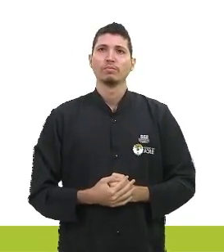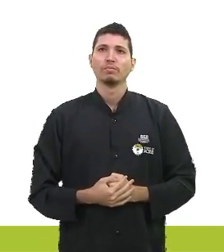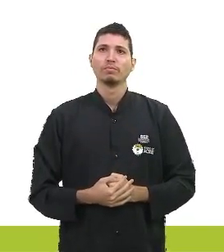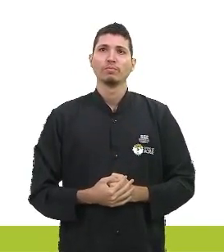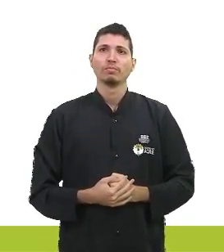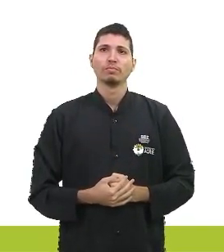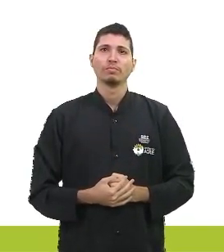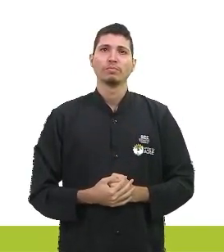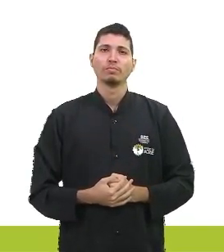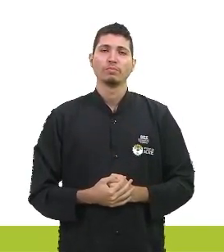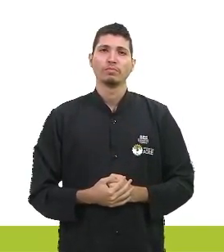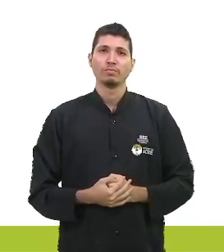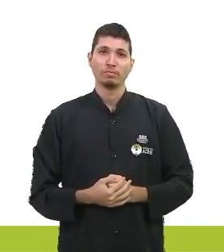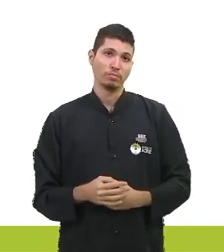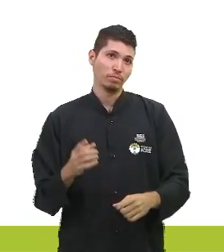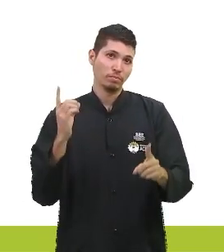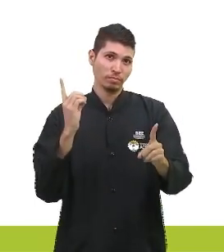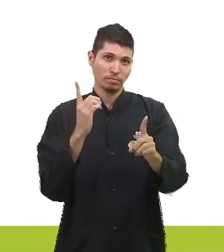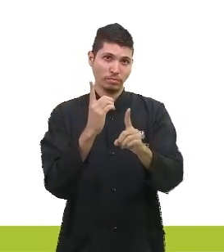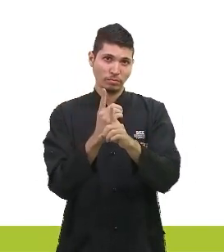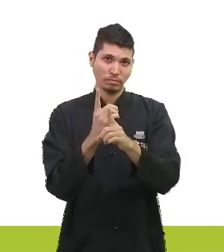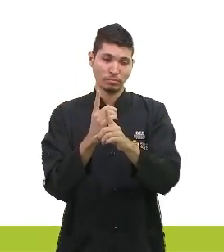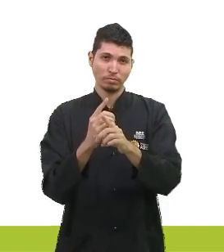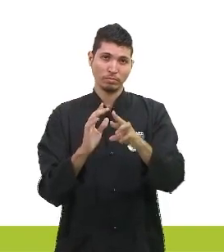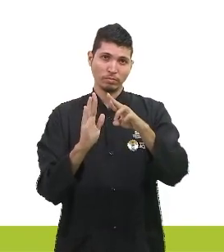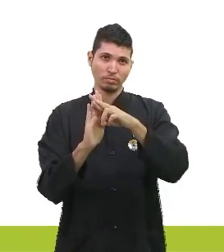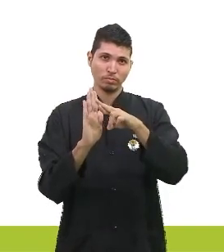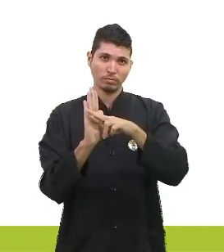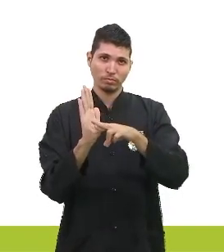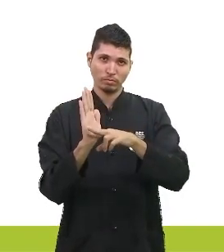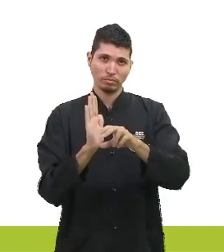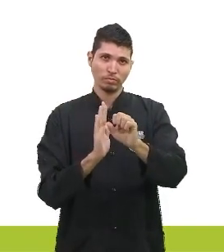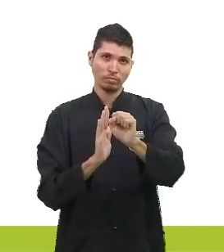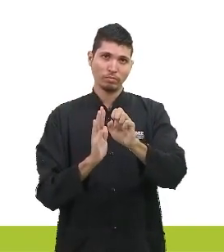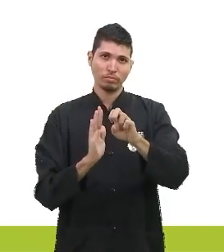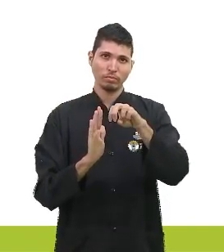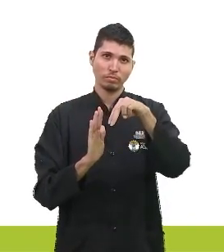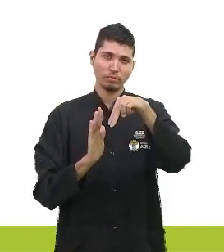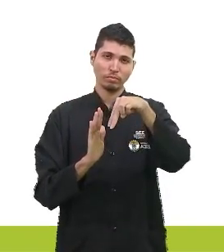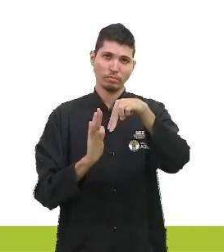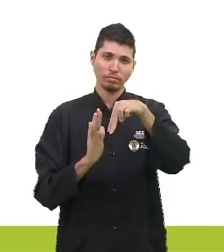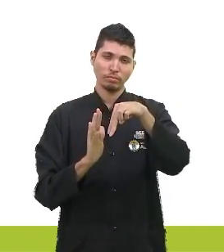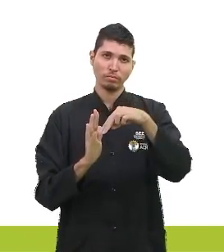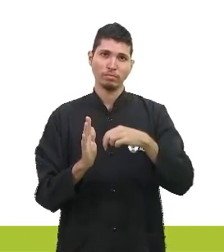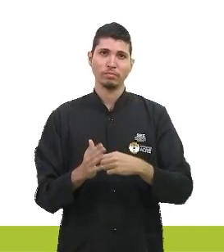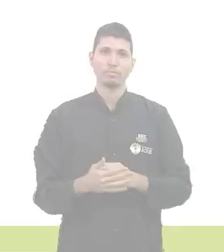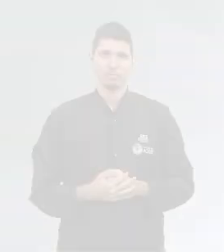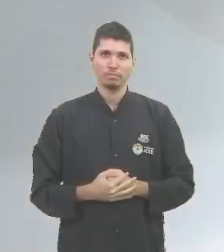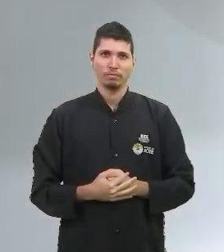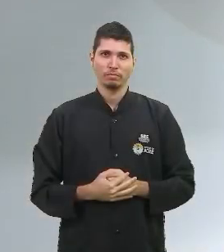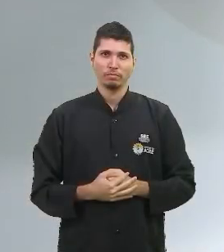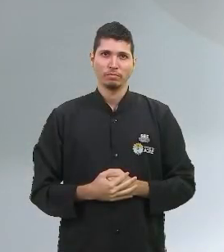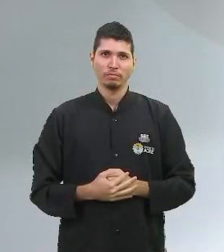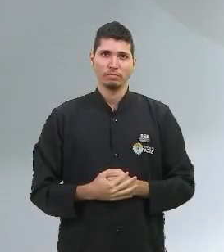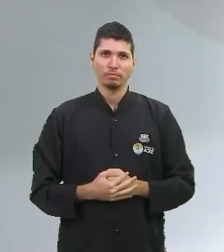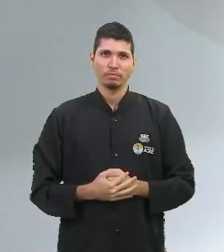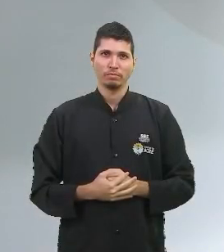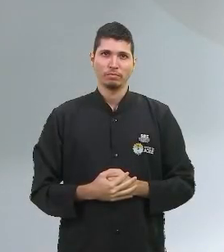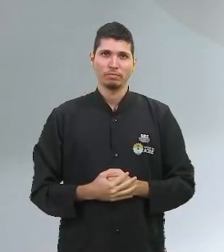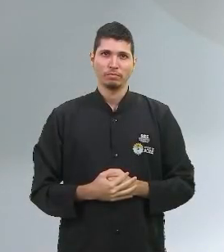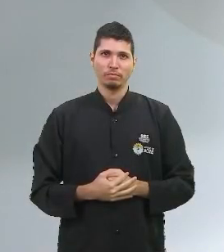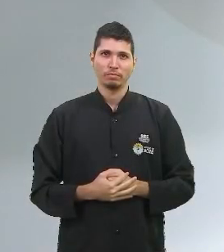Fazendo isso, você consegue demonstrar a lei dos senos. Deixa eu apagar aqui.